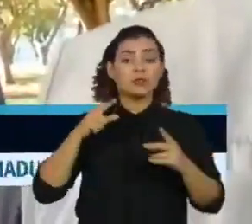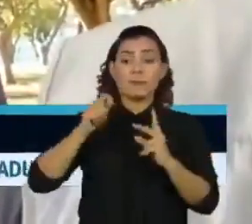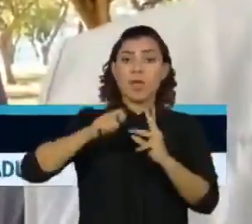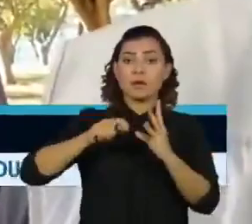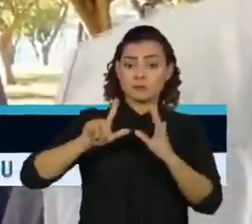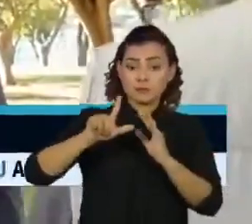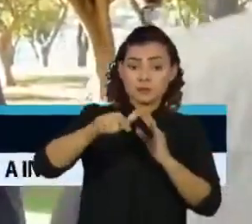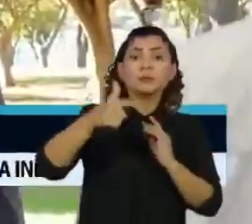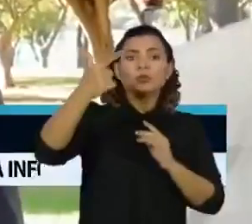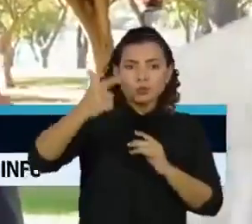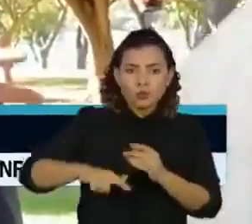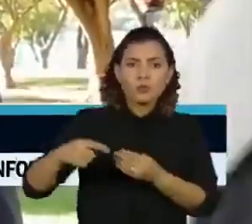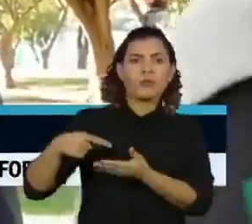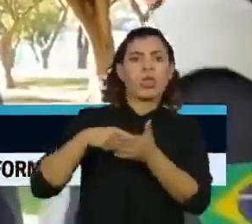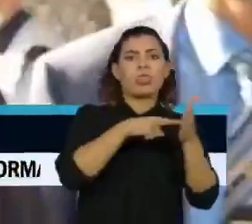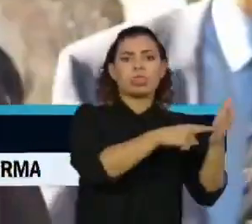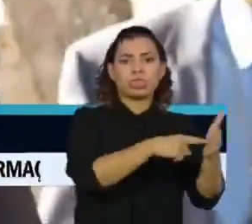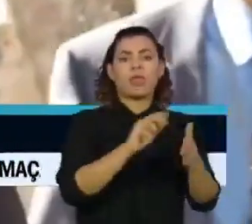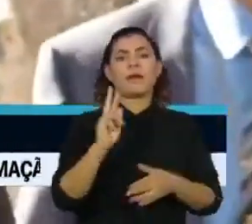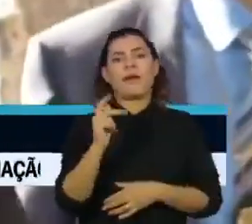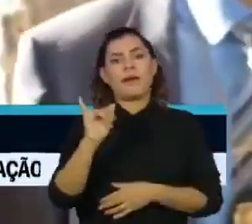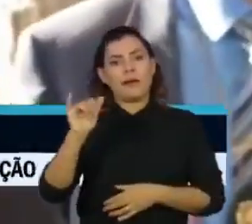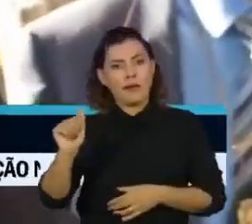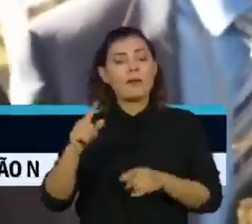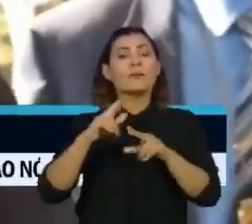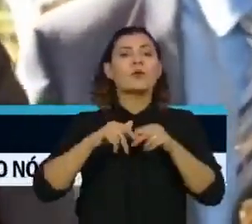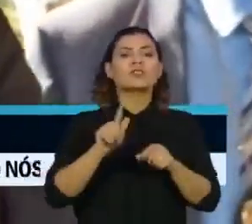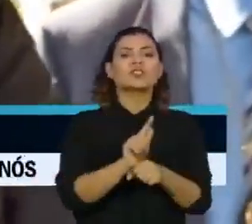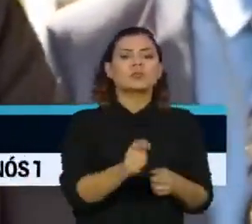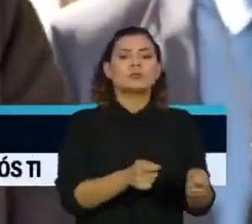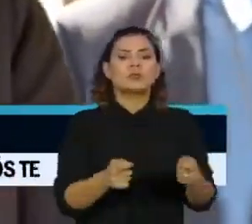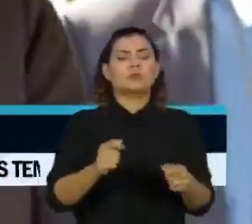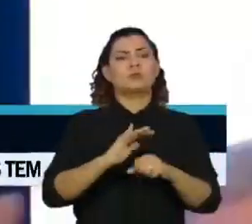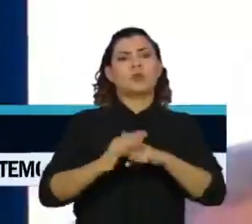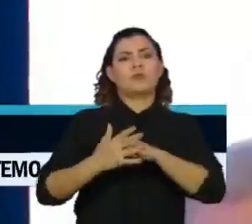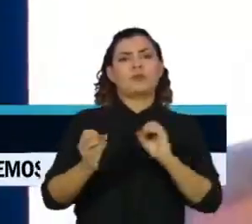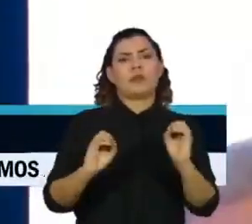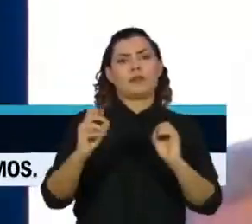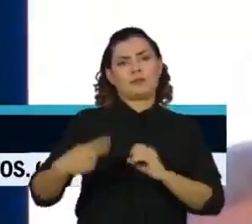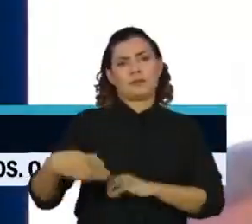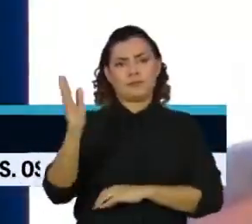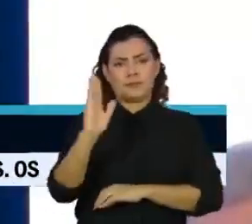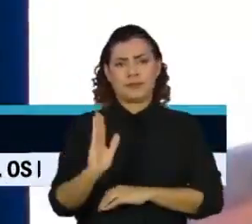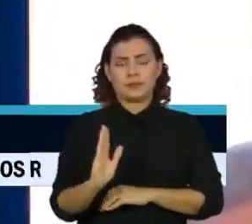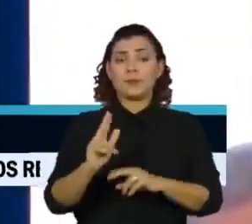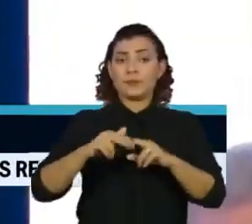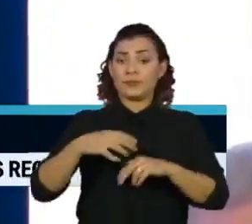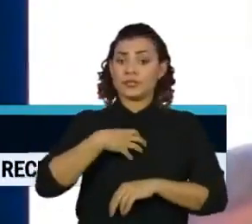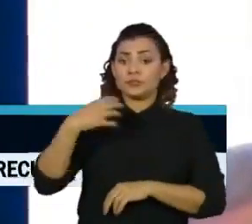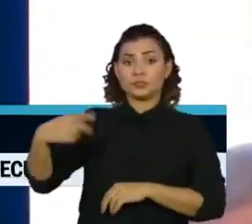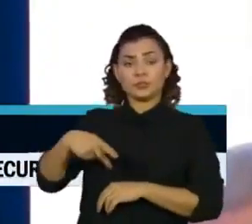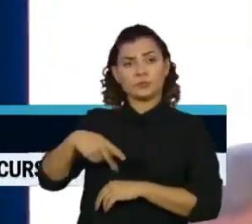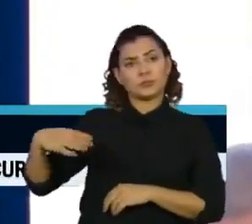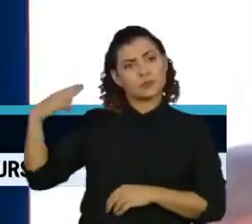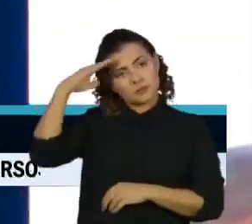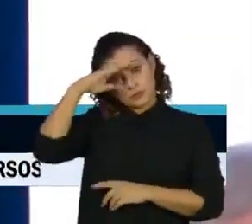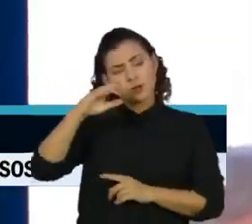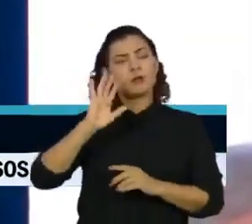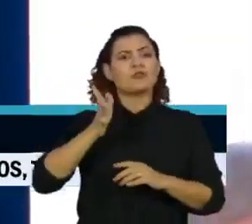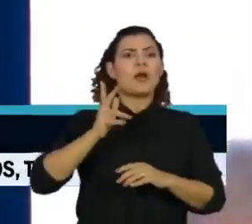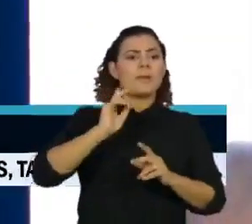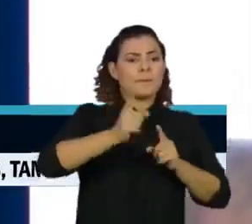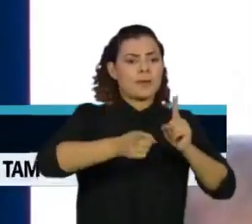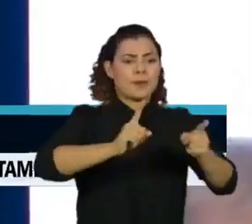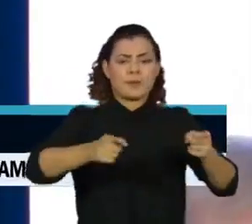depois, novamente ao Tribunal de Haia, por má gestão da pandemia no Brasil. A forma de Jair Bolsonaro conduzir a